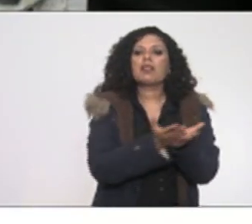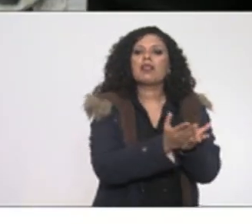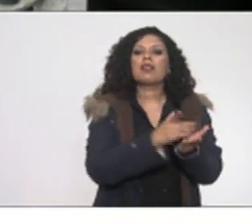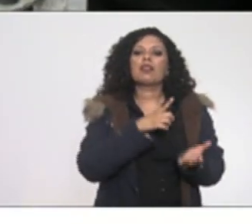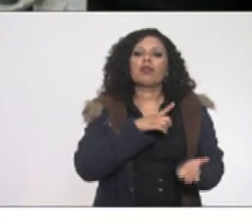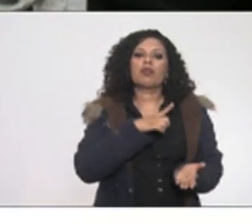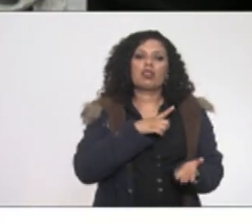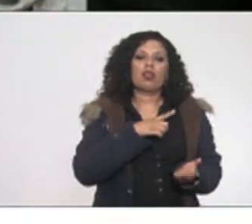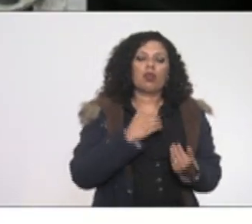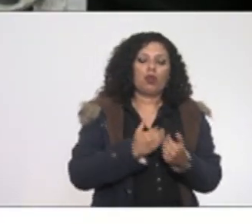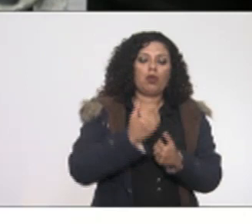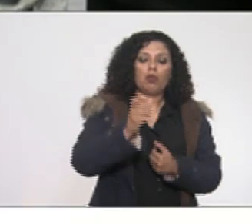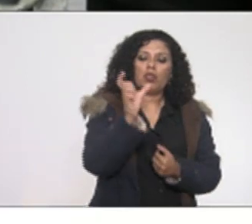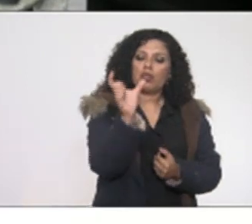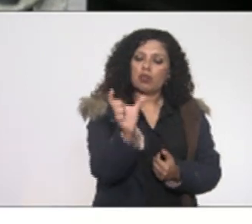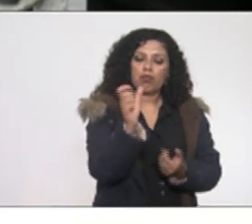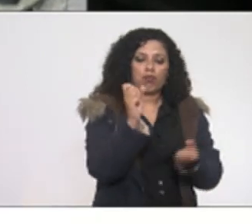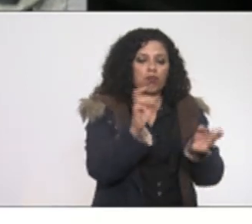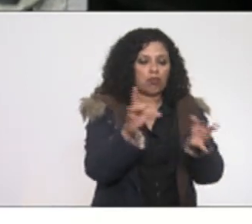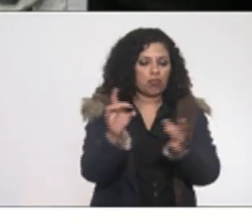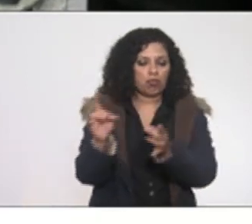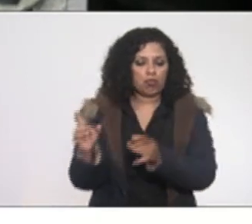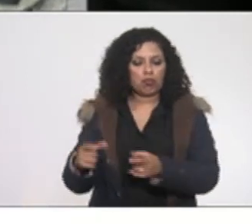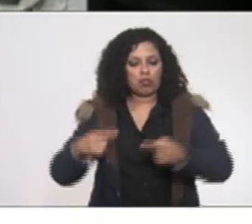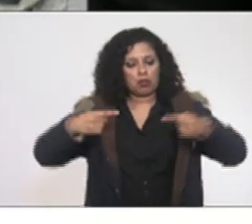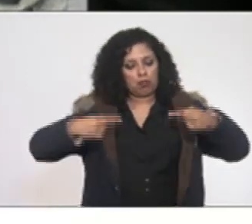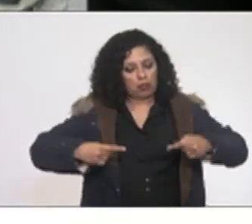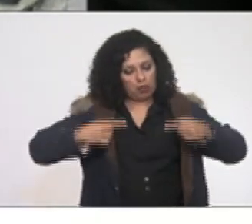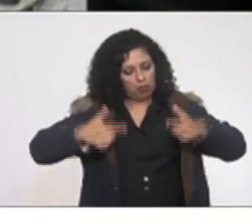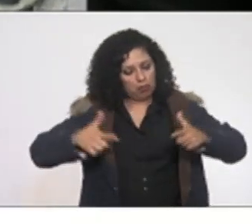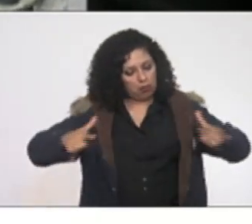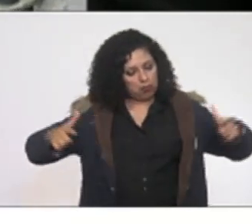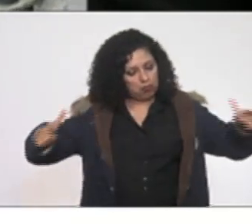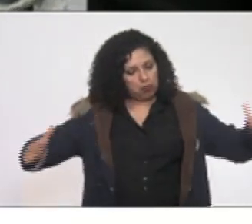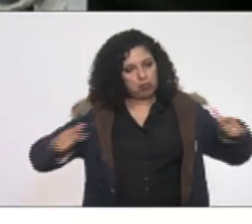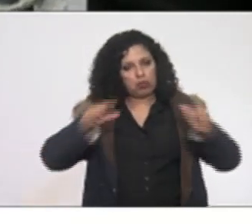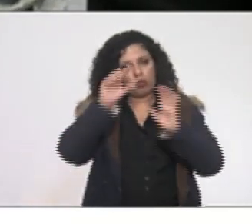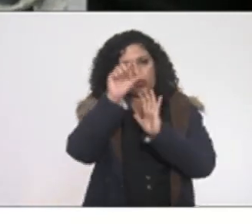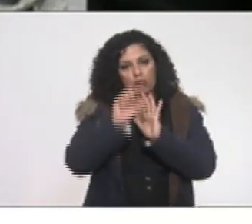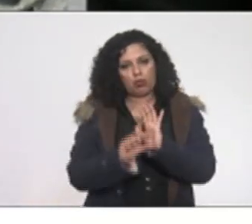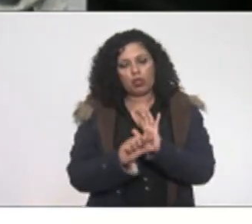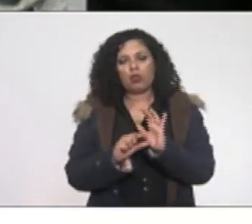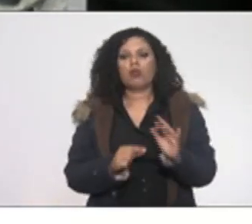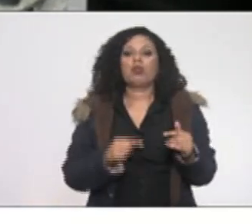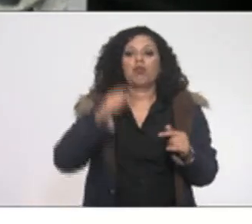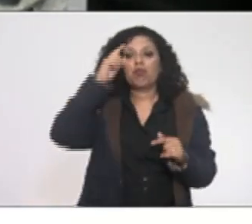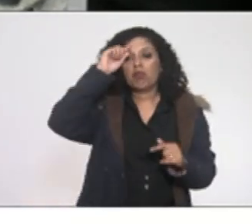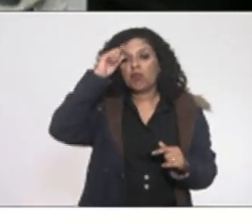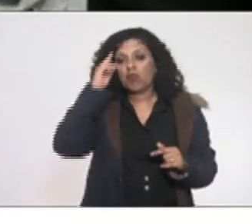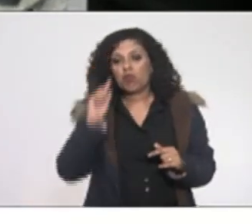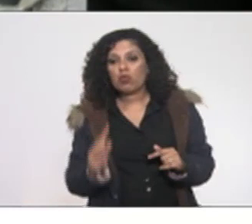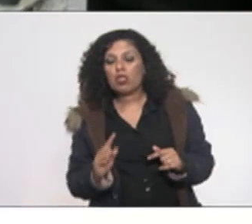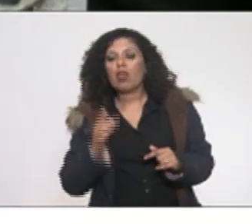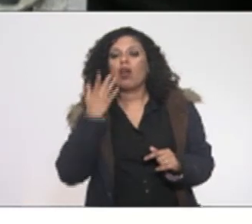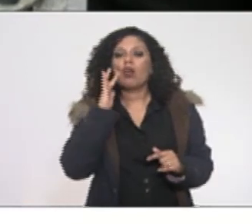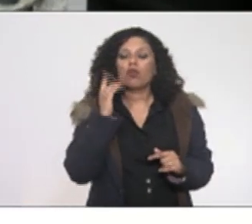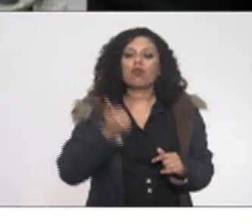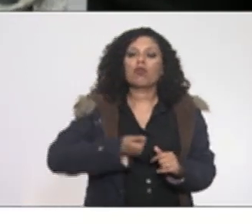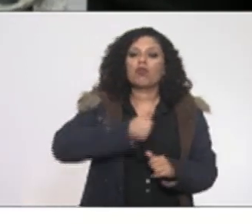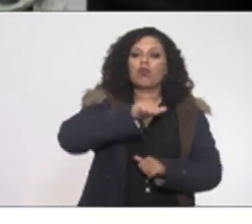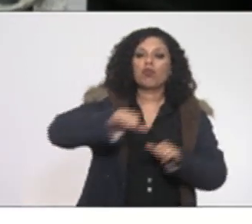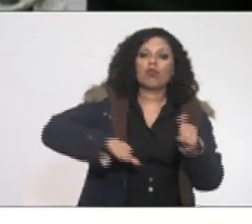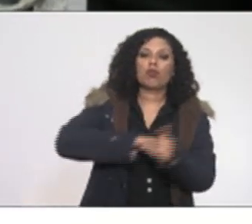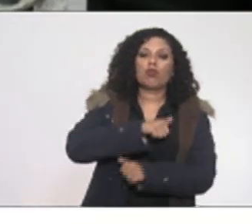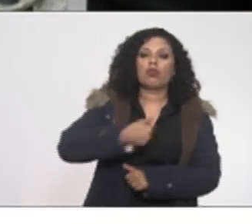preço de mercado e aí a gente consegue resolver isso. Não sei se num preço muito menor, muito maior, o que vai ser, mas é um preço de mercado. Preço que o